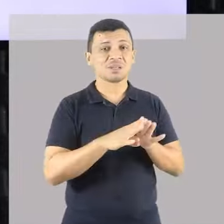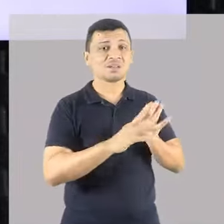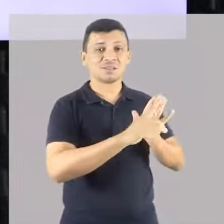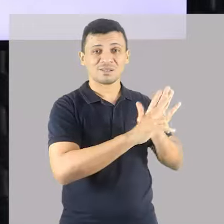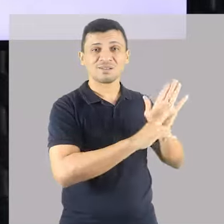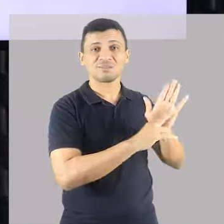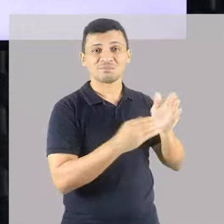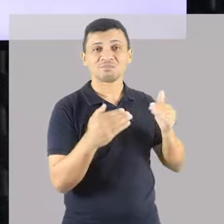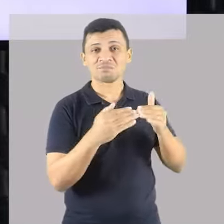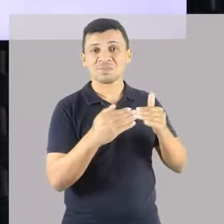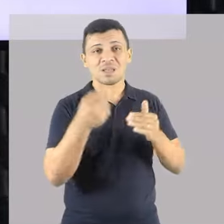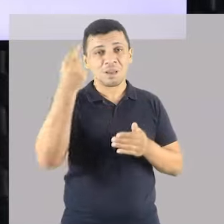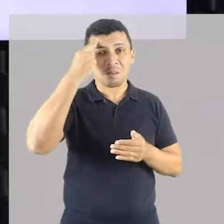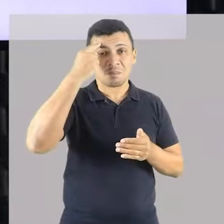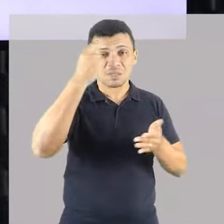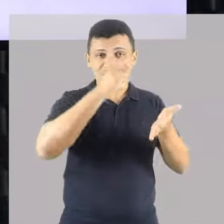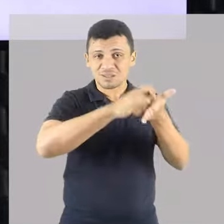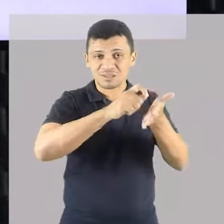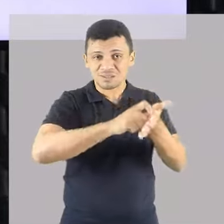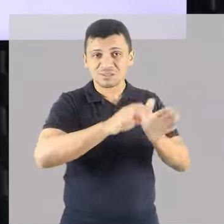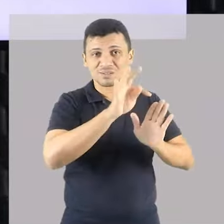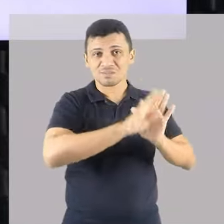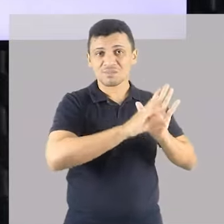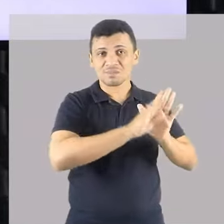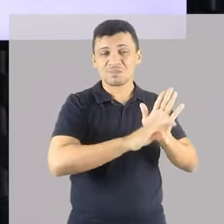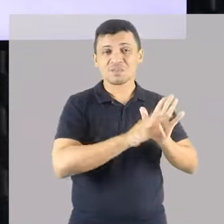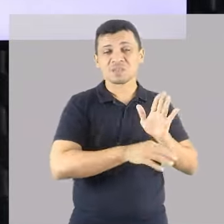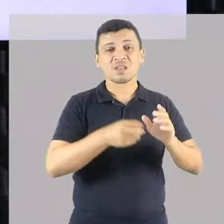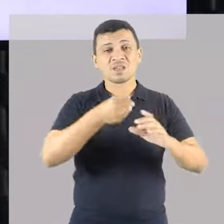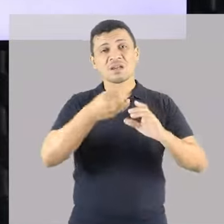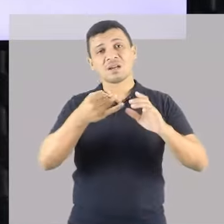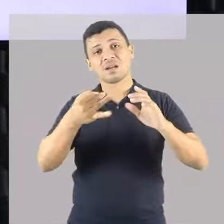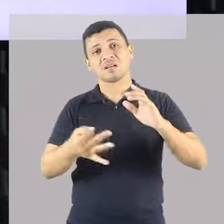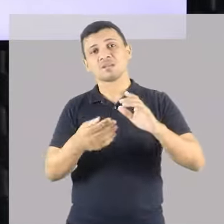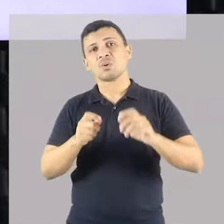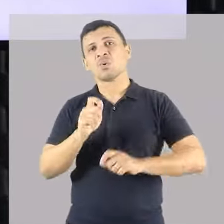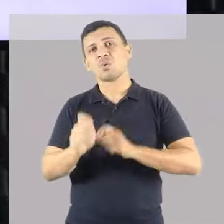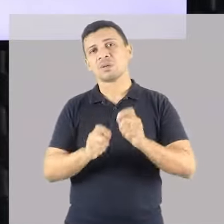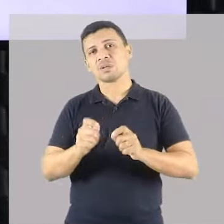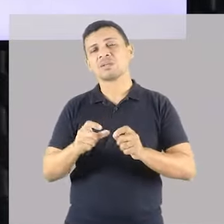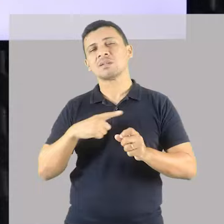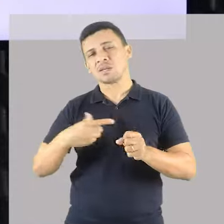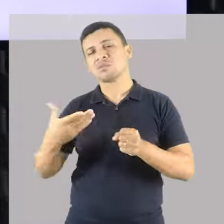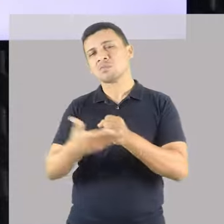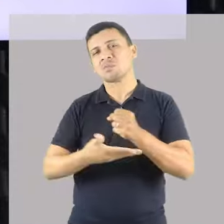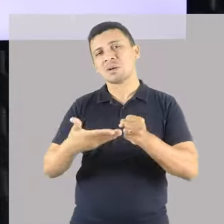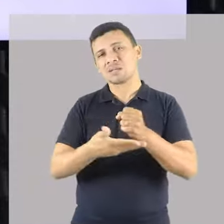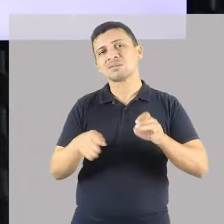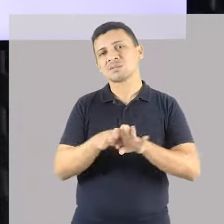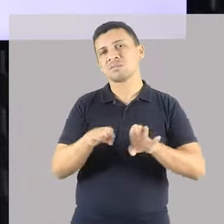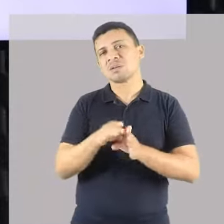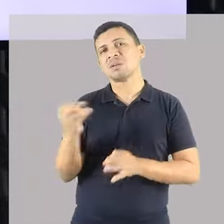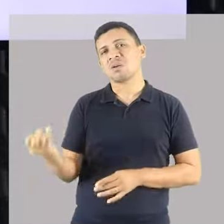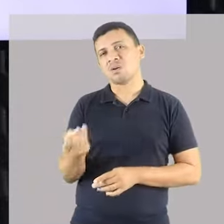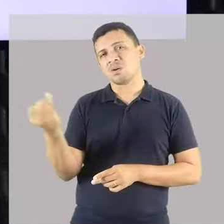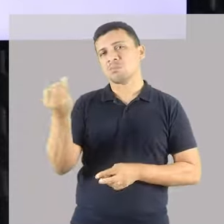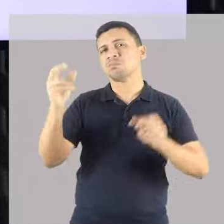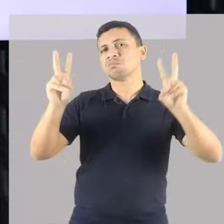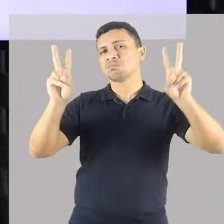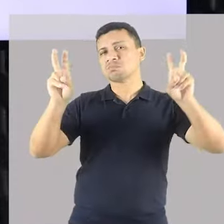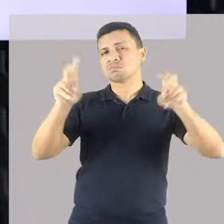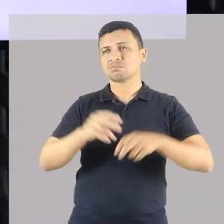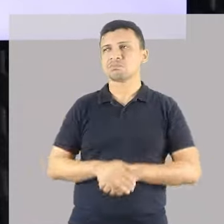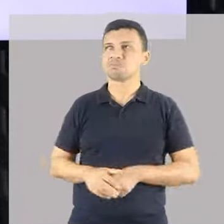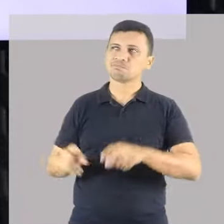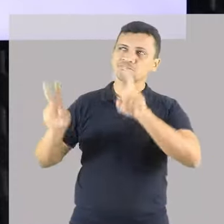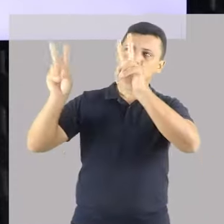eu vou pensar na escrita do meu texto trazendo os aspectos mais consistentes e mais relevantes daquele tema Eu tenho um tema que eu vou